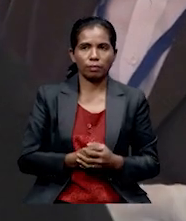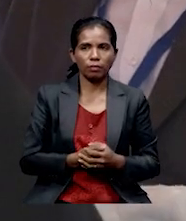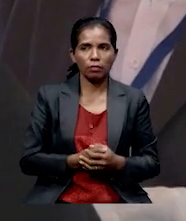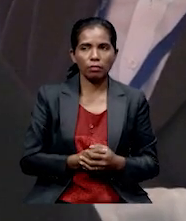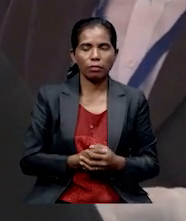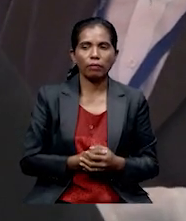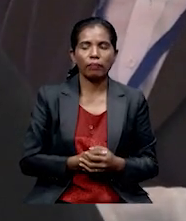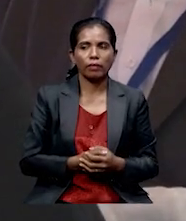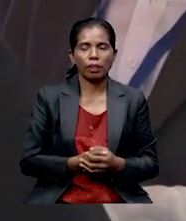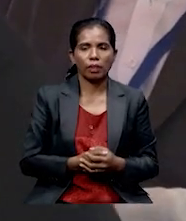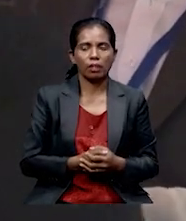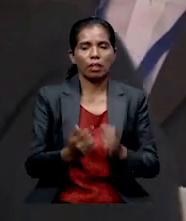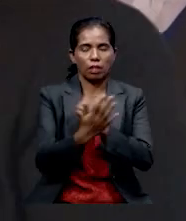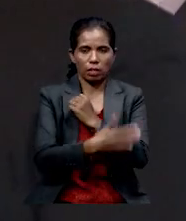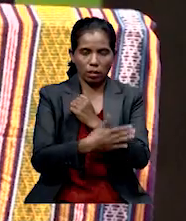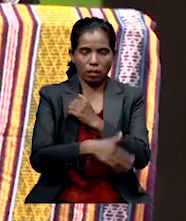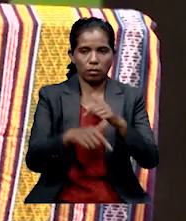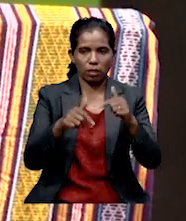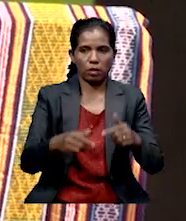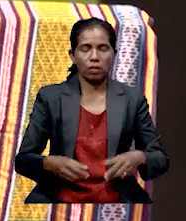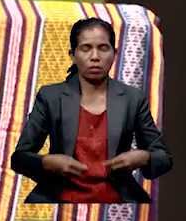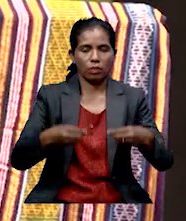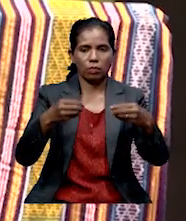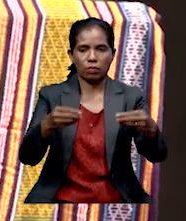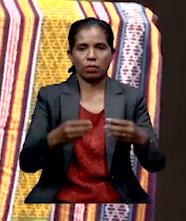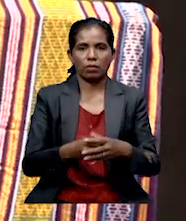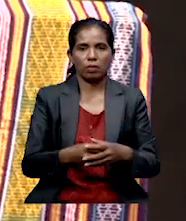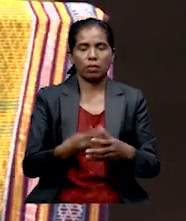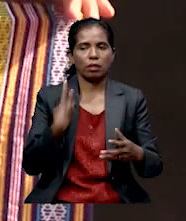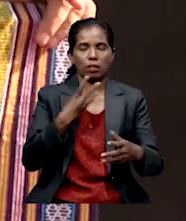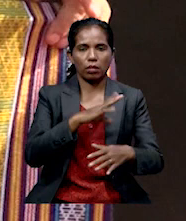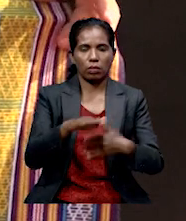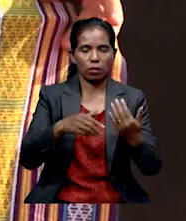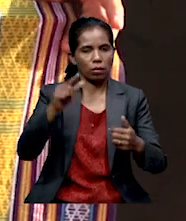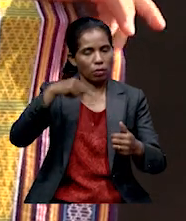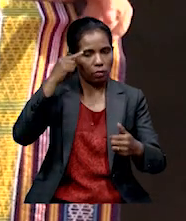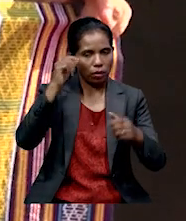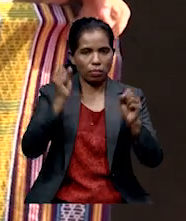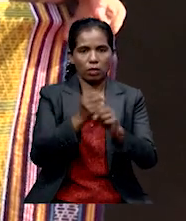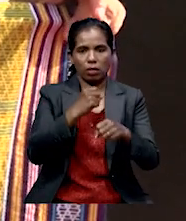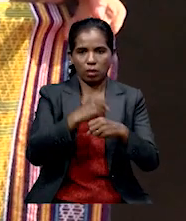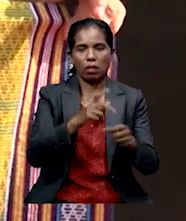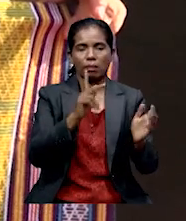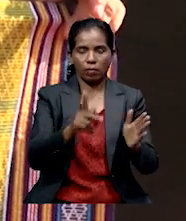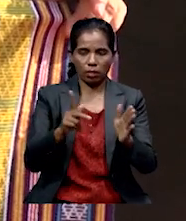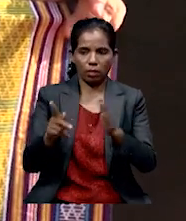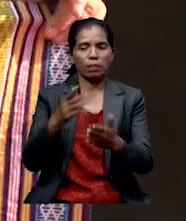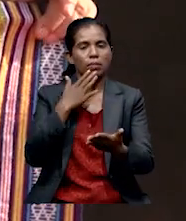raine ninian. Foi base para o governo, pela planificação